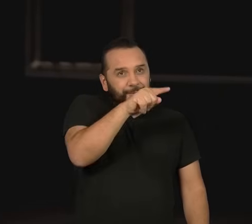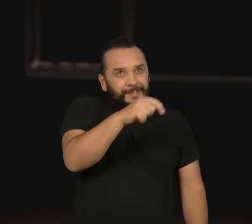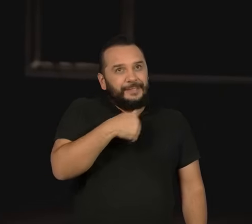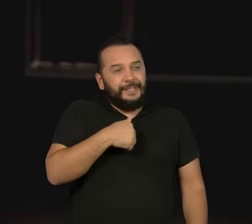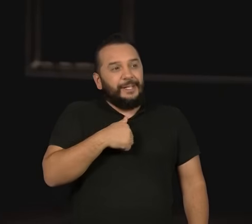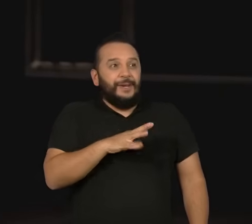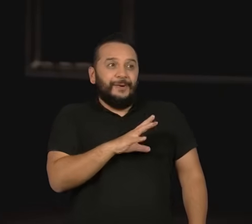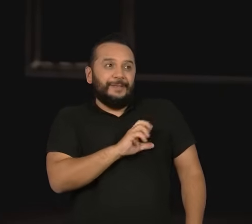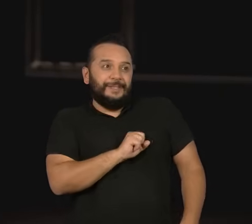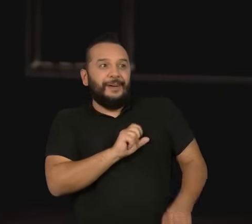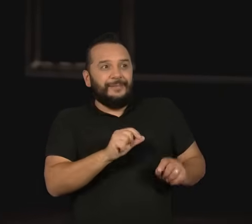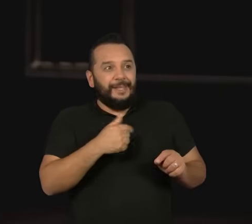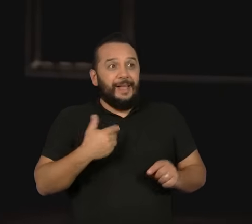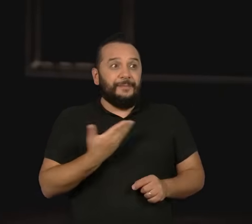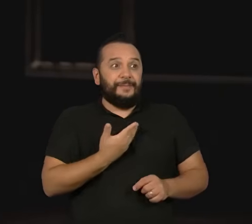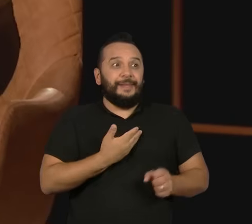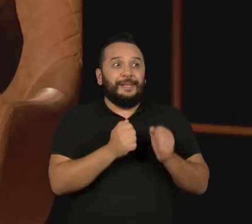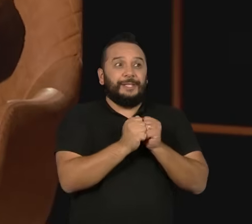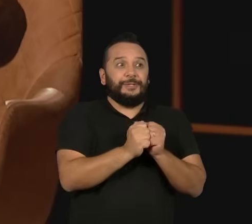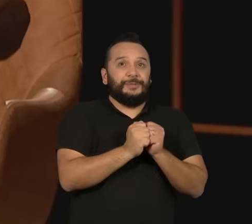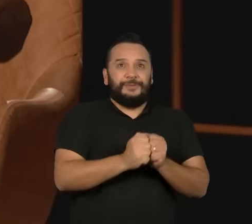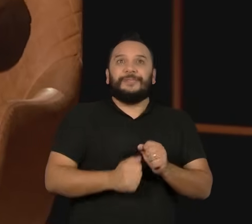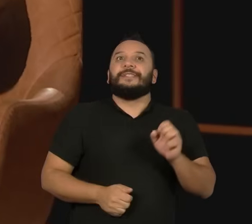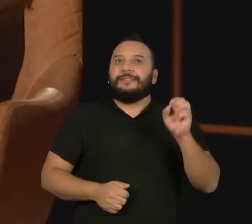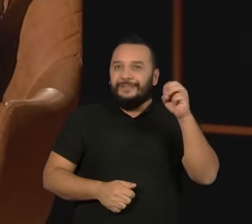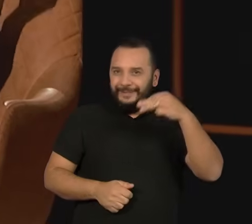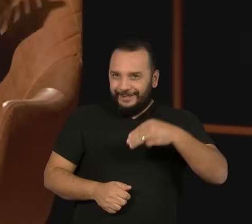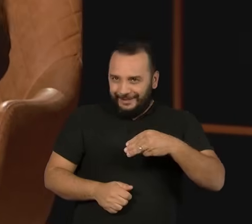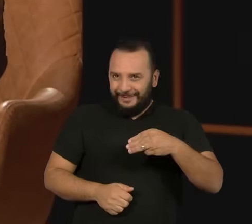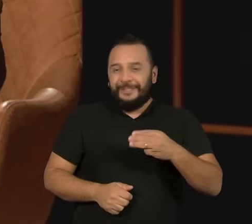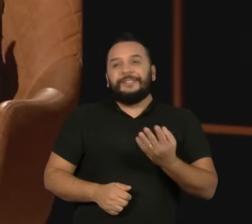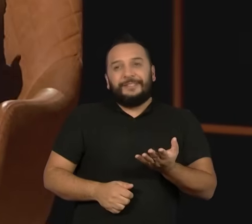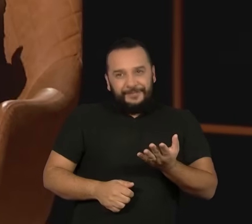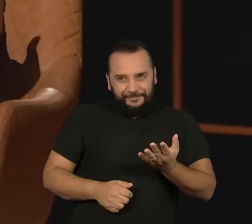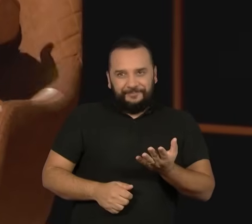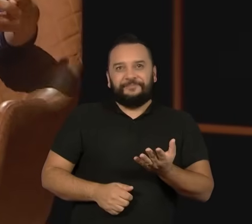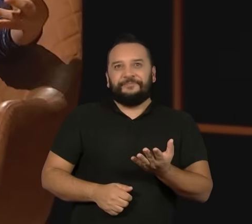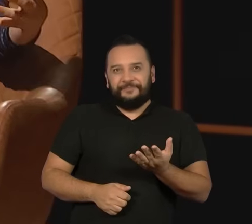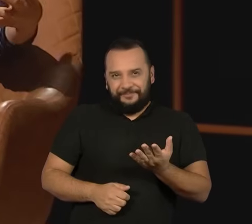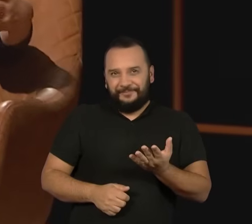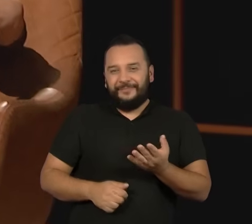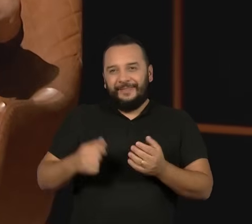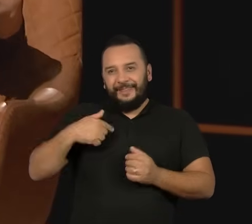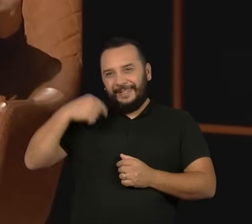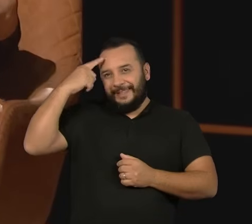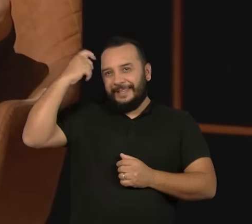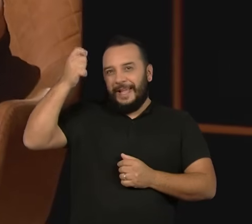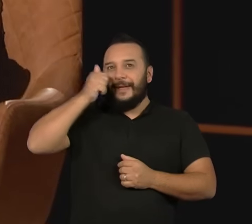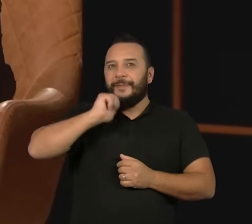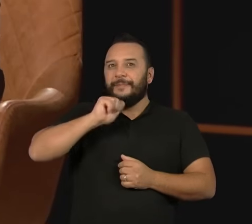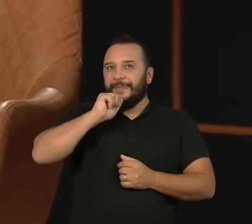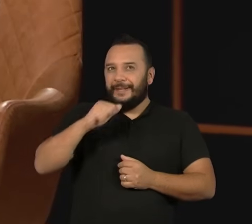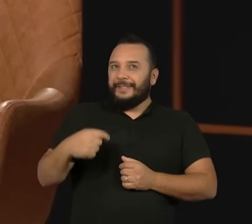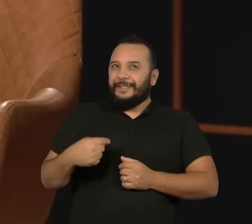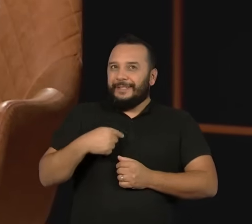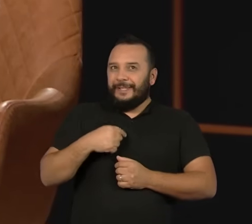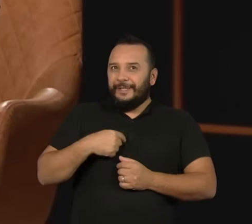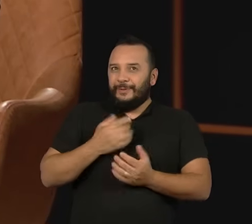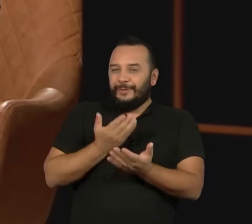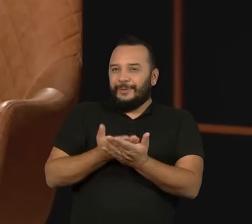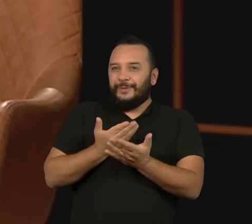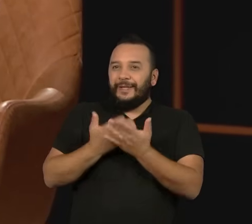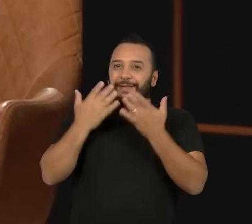era, minhas amigas estão aqui, né? Ah, sim, porque quando eu cheguei, foi uma ideia da minha mãe de me colocar na aula de